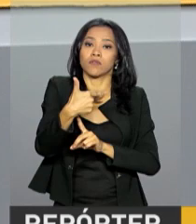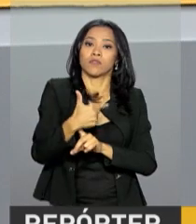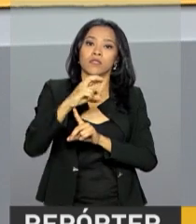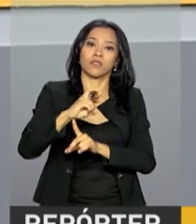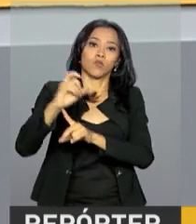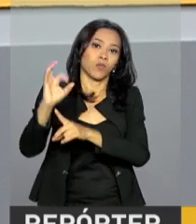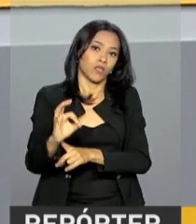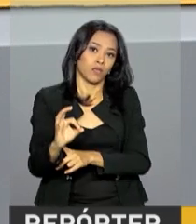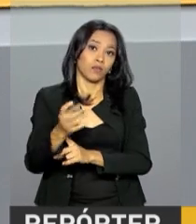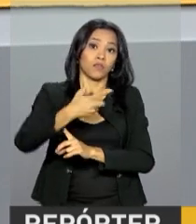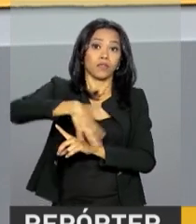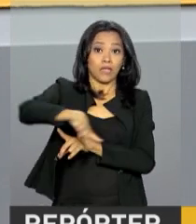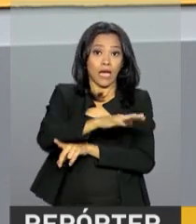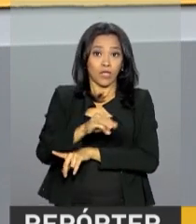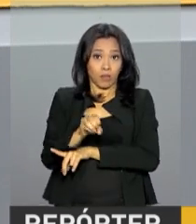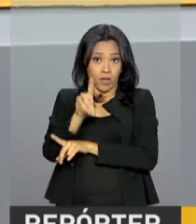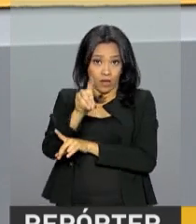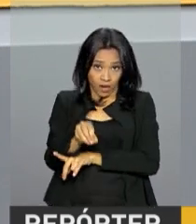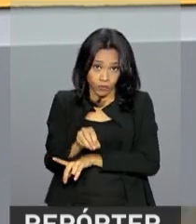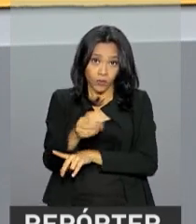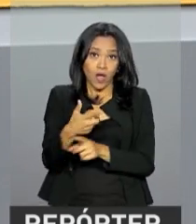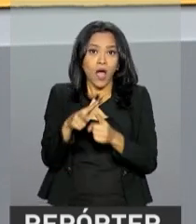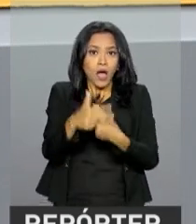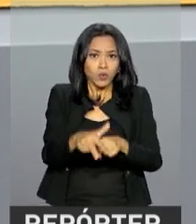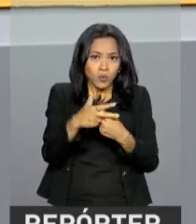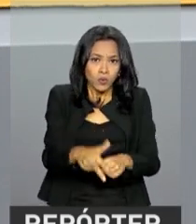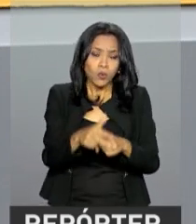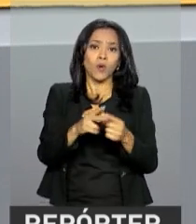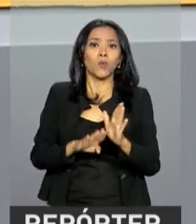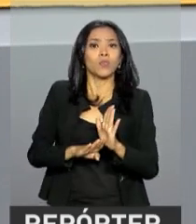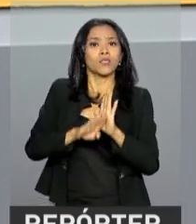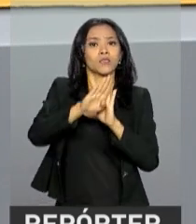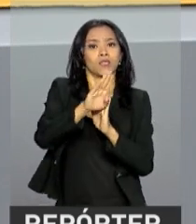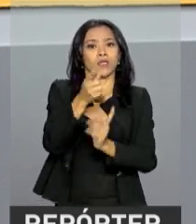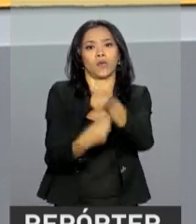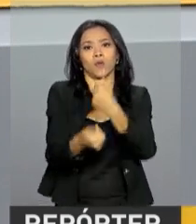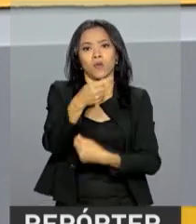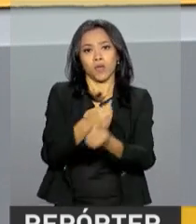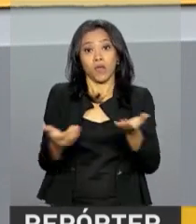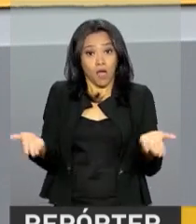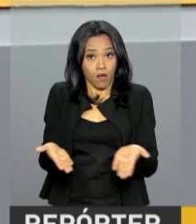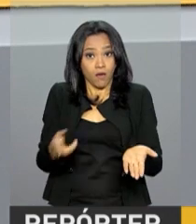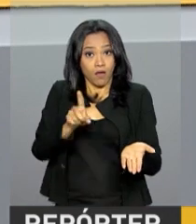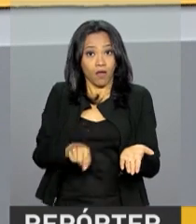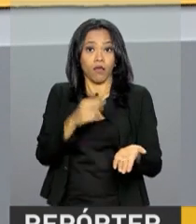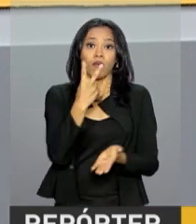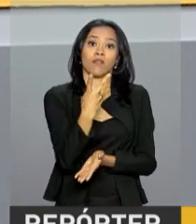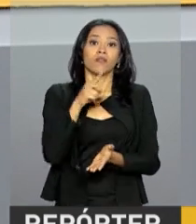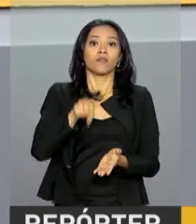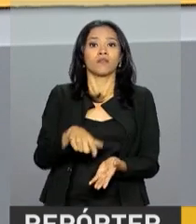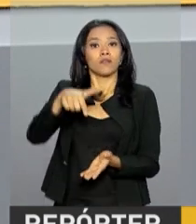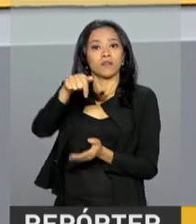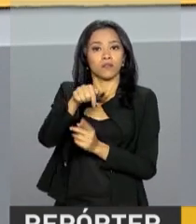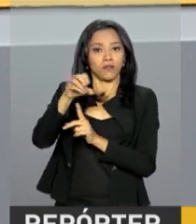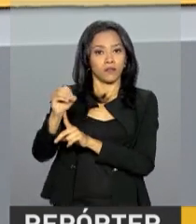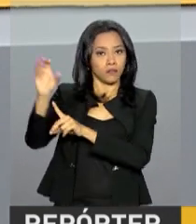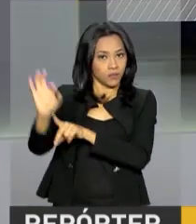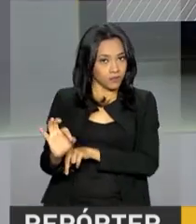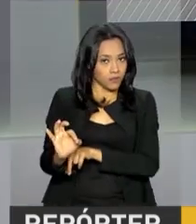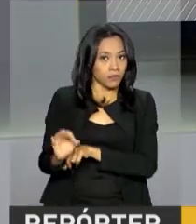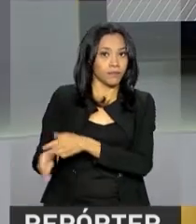cento o mercado fez um ajuste na expectativa de crescimento da economia que passou para 2,70 por